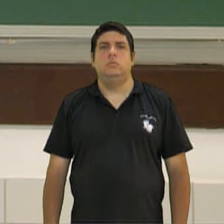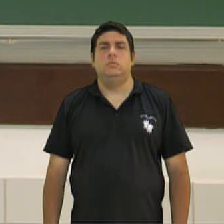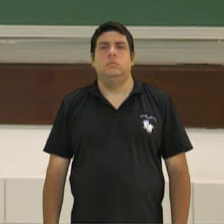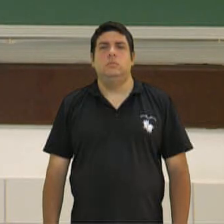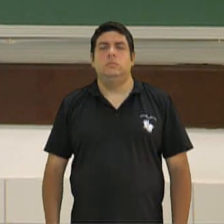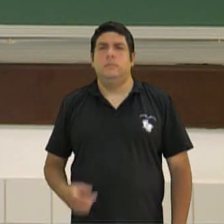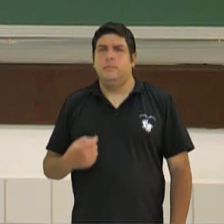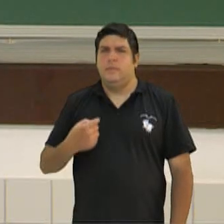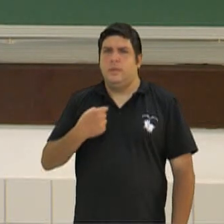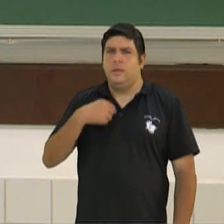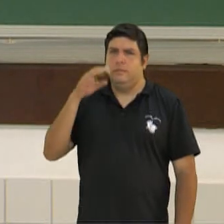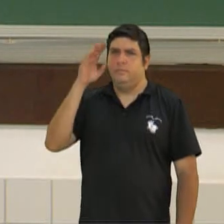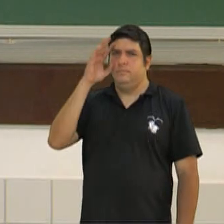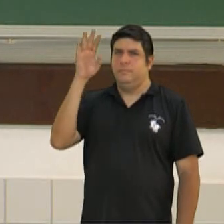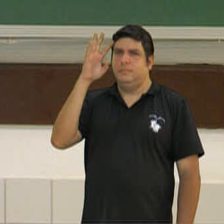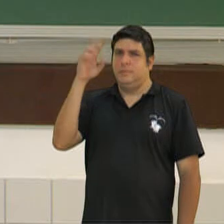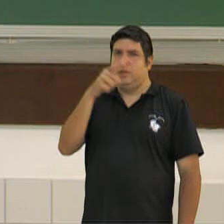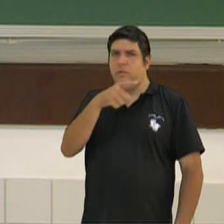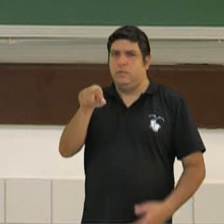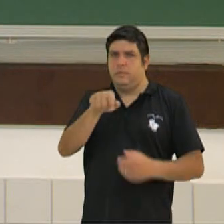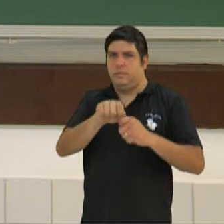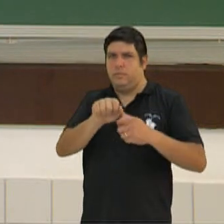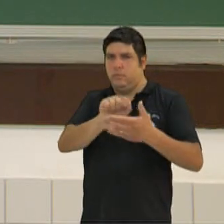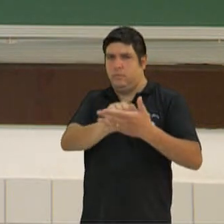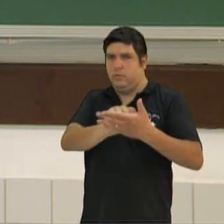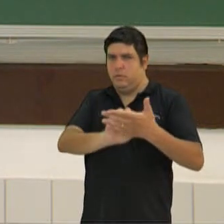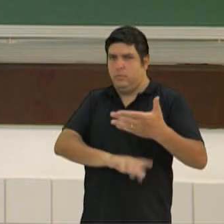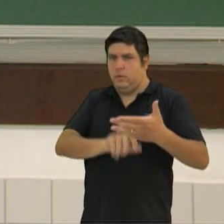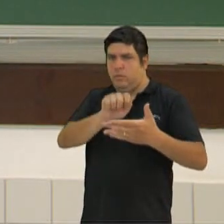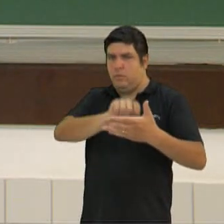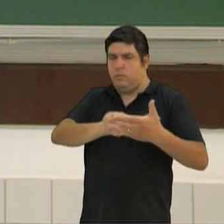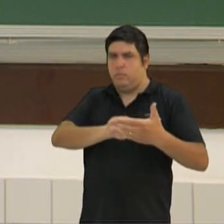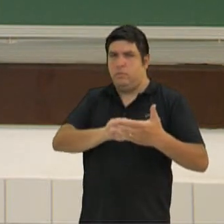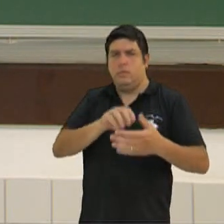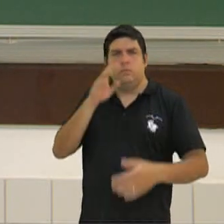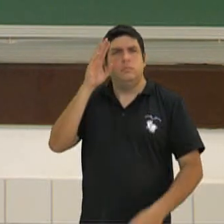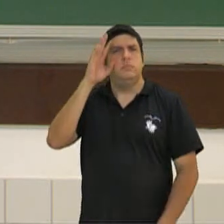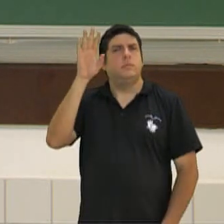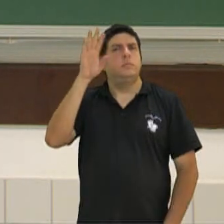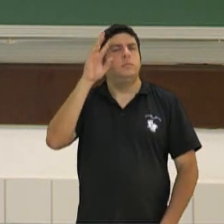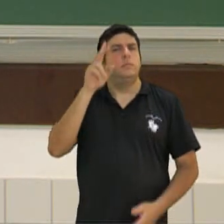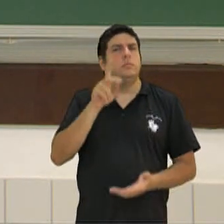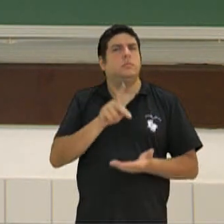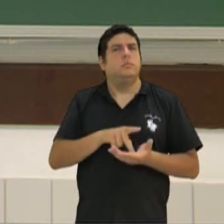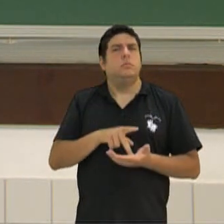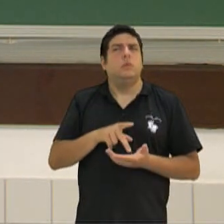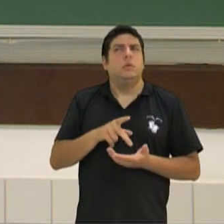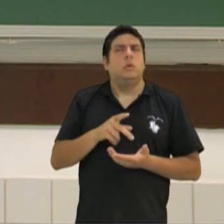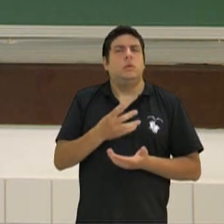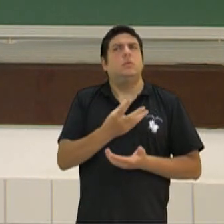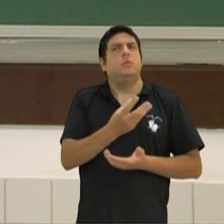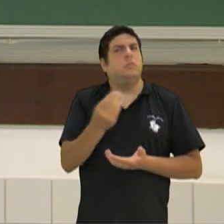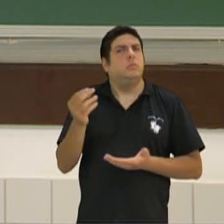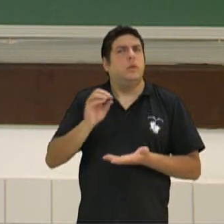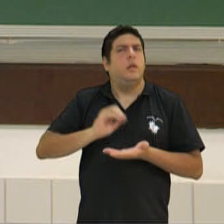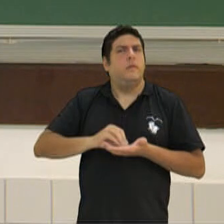Estava pensando aqui, enquanto vocês estavam fazendo a atividade, como que a falta de informação é um problema sério, né? Em todos os setores da nossa